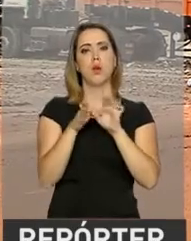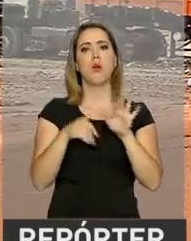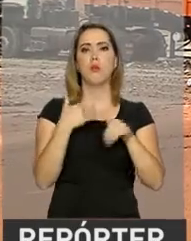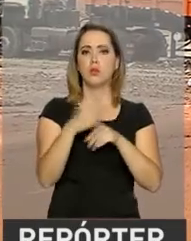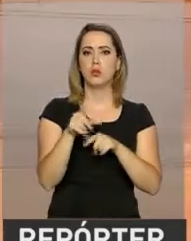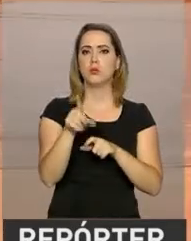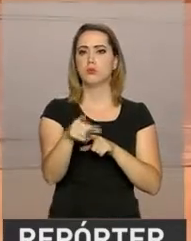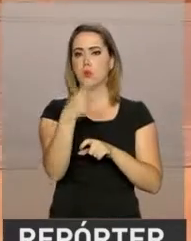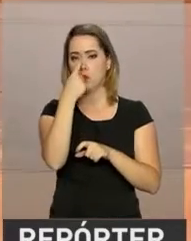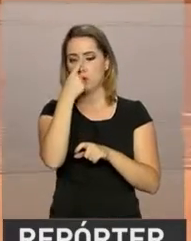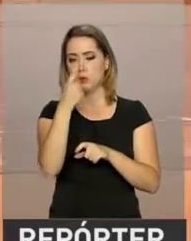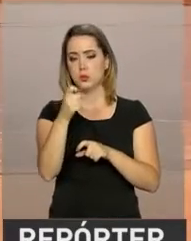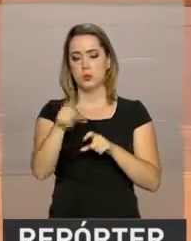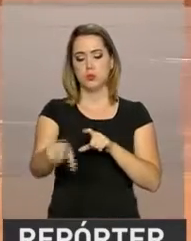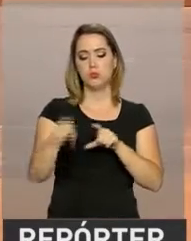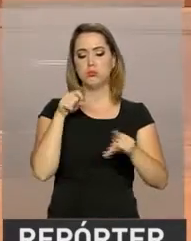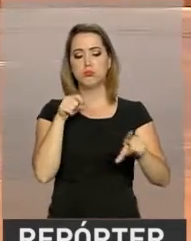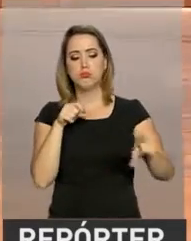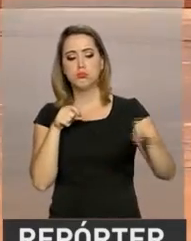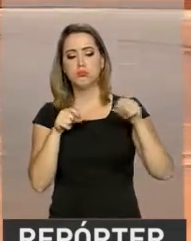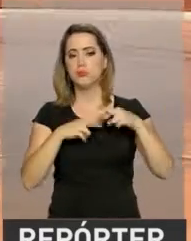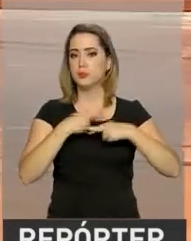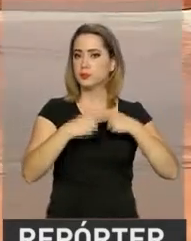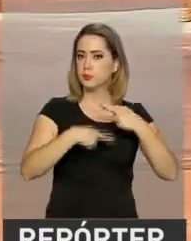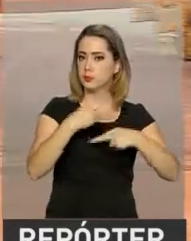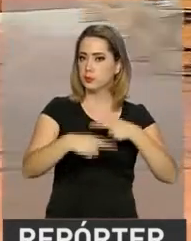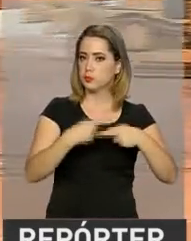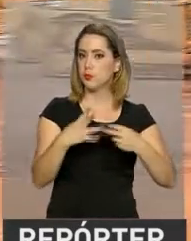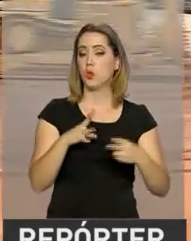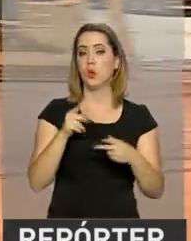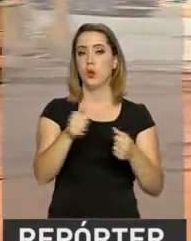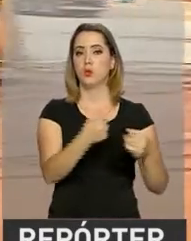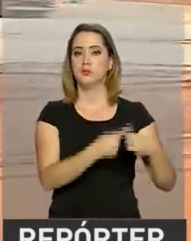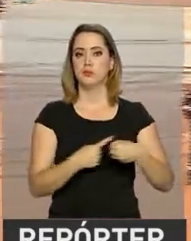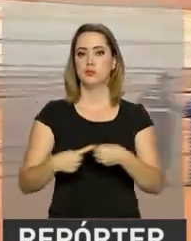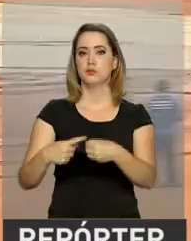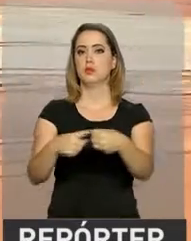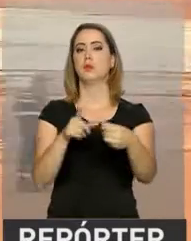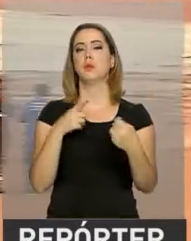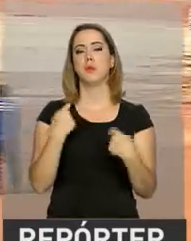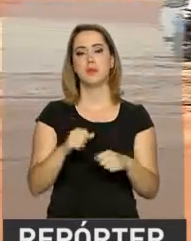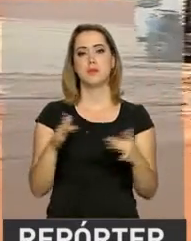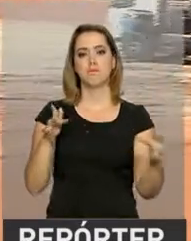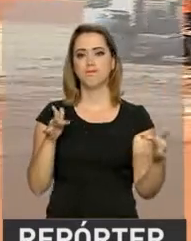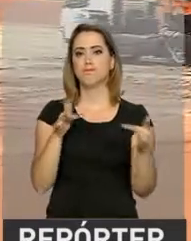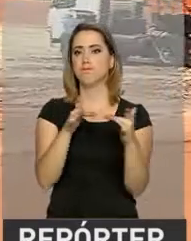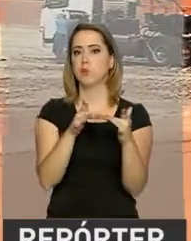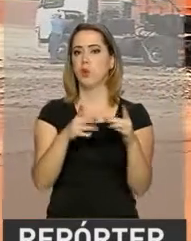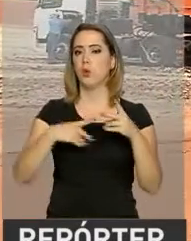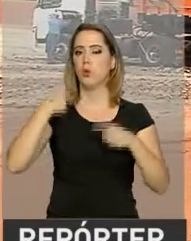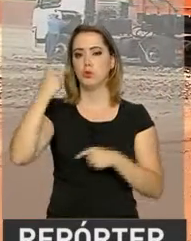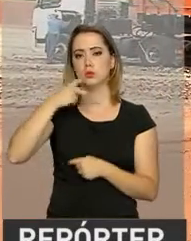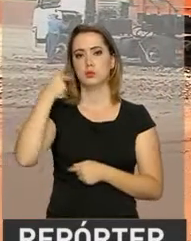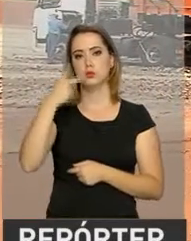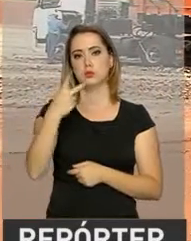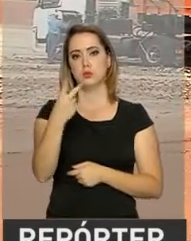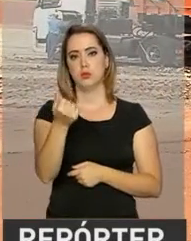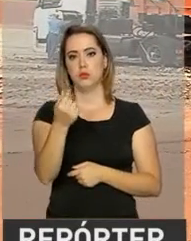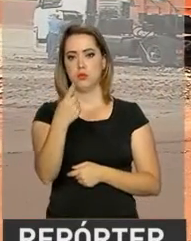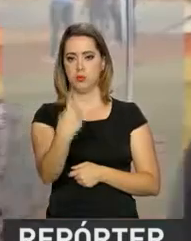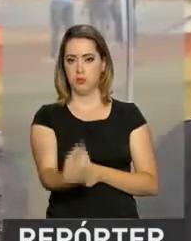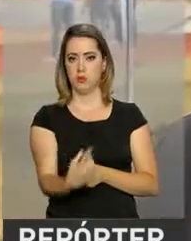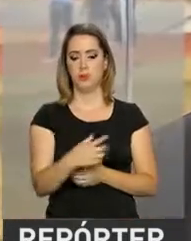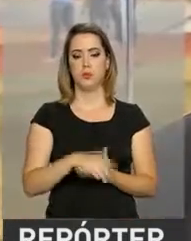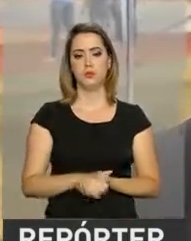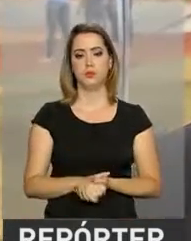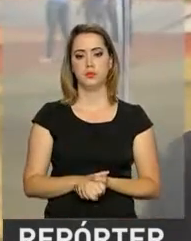reciclagem a expectativa é que todos os municípios brasileiros tenham aderido à política tá julho de 2020 e uma